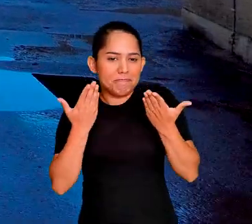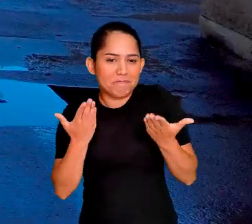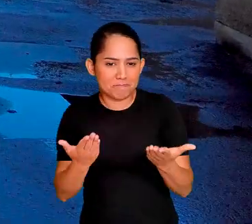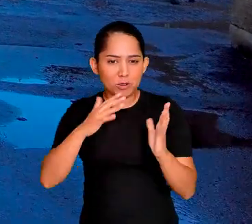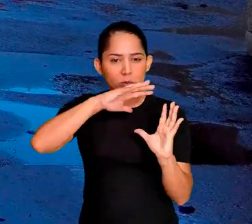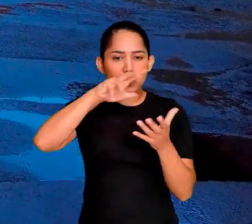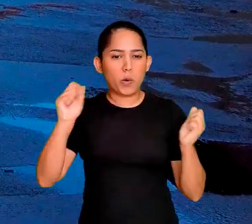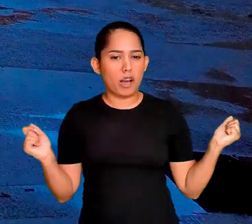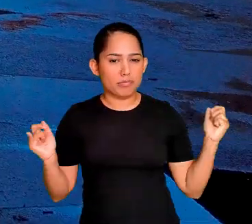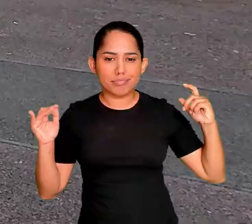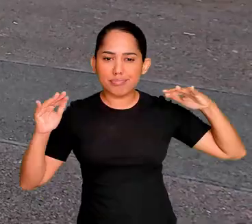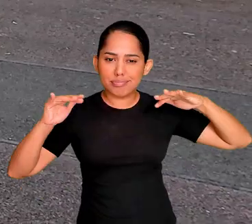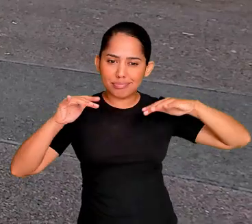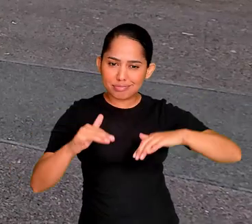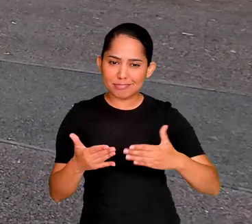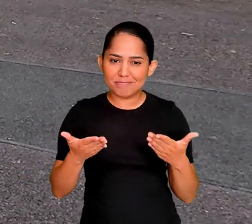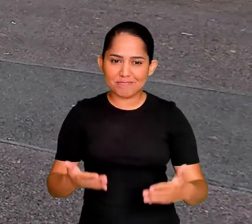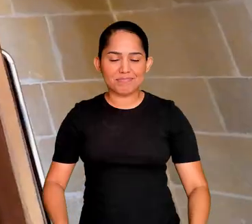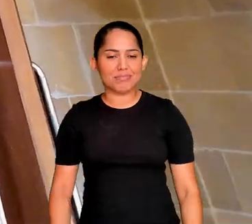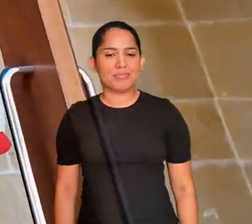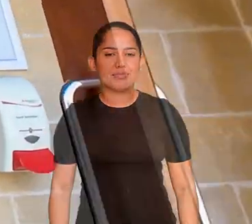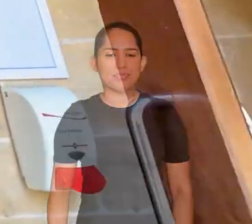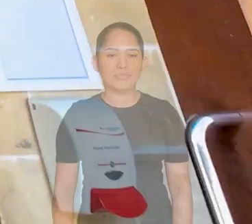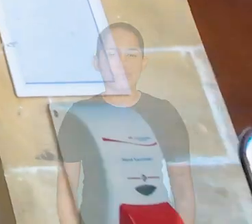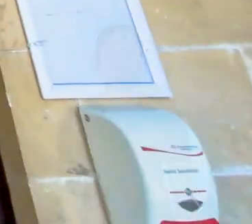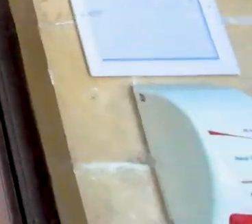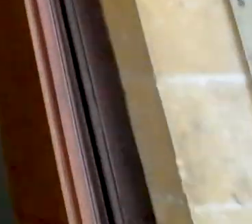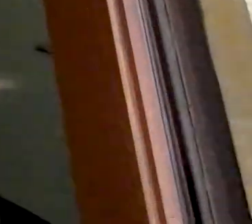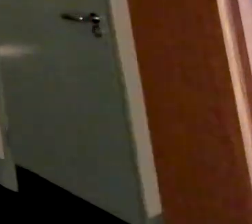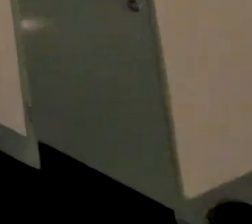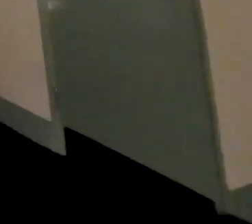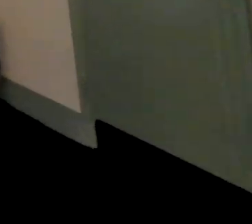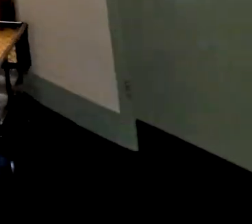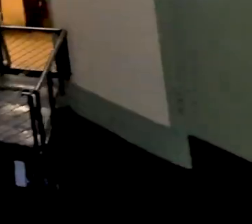get such an international conference here in Great Britain.